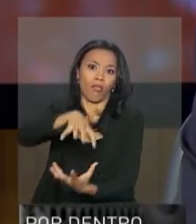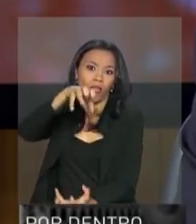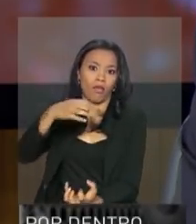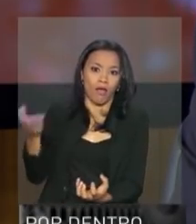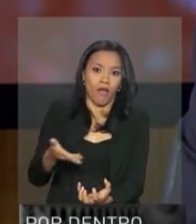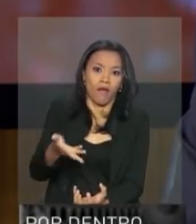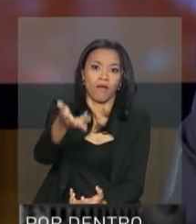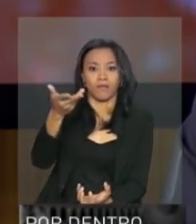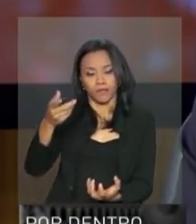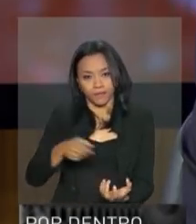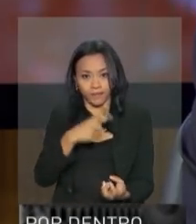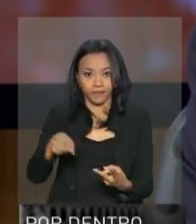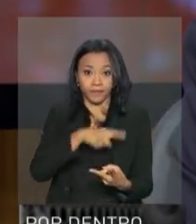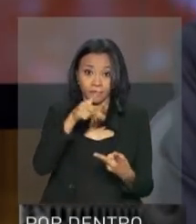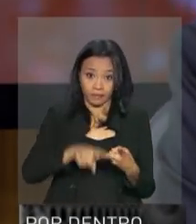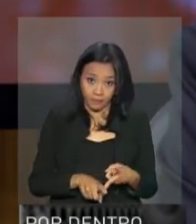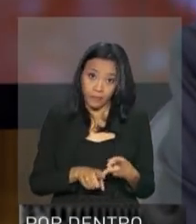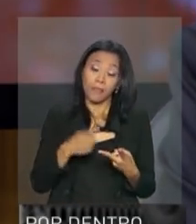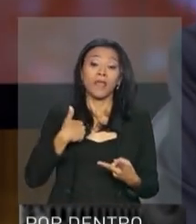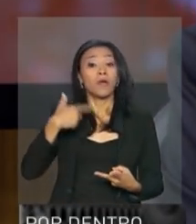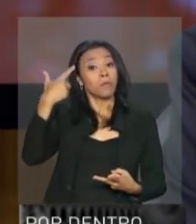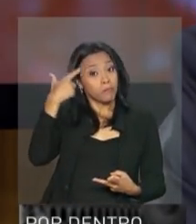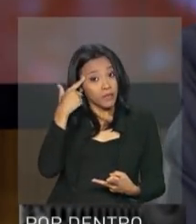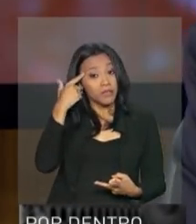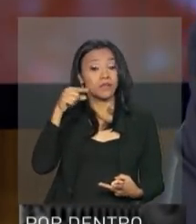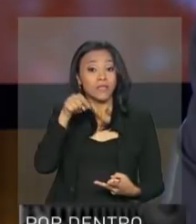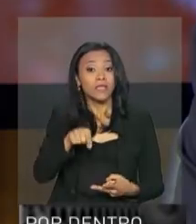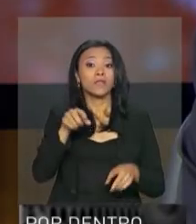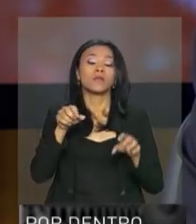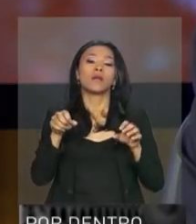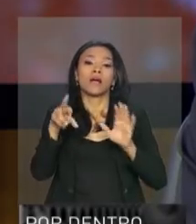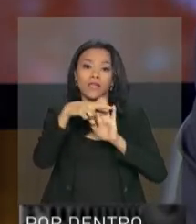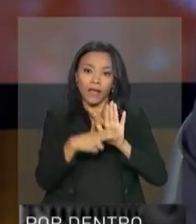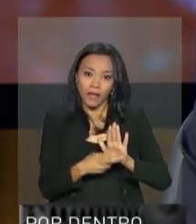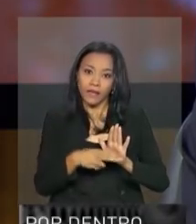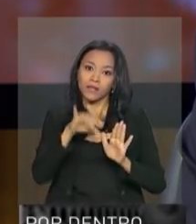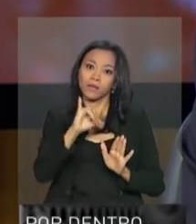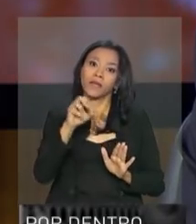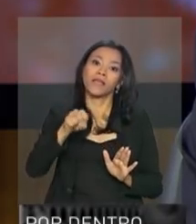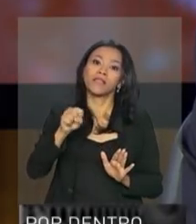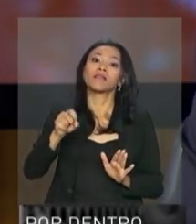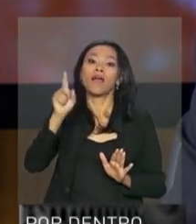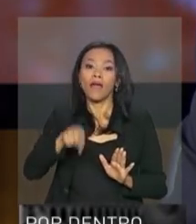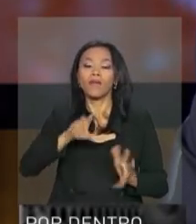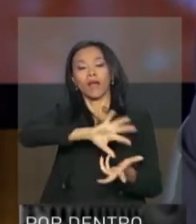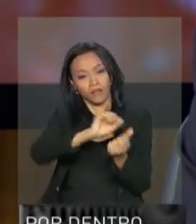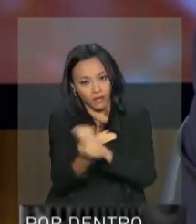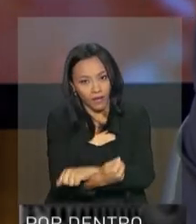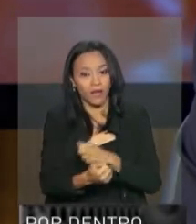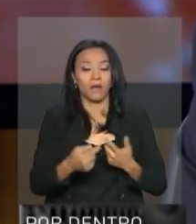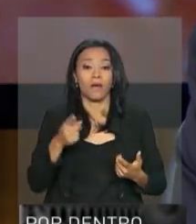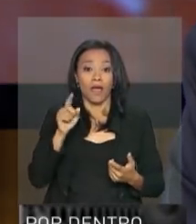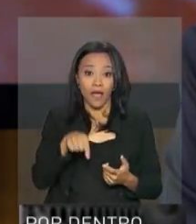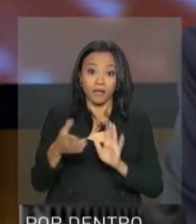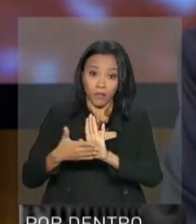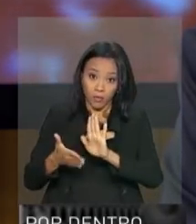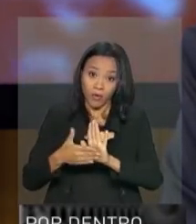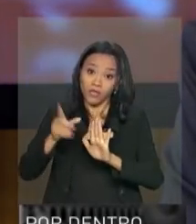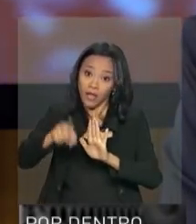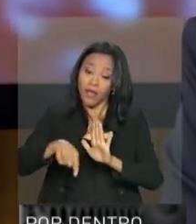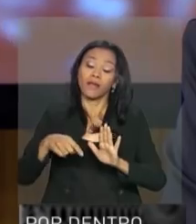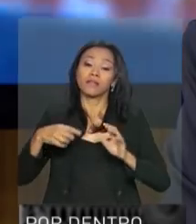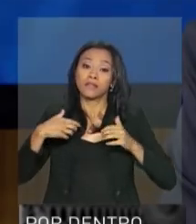segunda questão. Eu penso que esse sistema de previdência seja, para o Brasil, o mais adequado. A reforma da Previdência, ela caminha nesse sentido e faz com